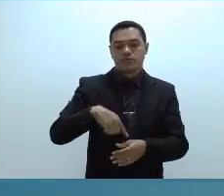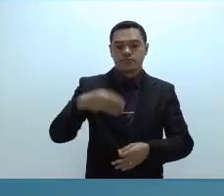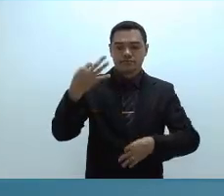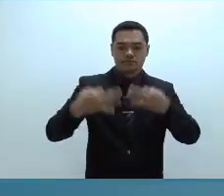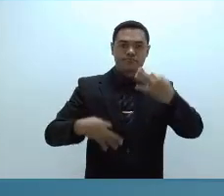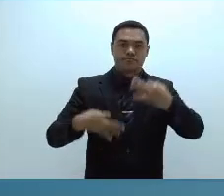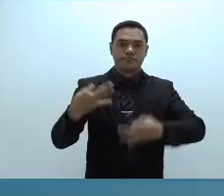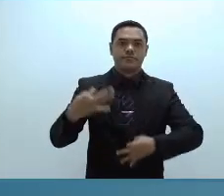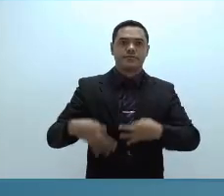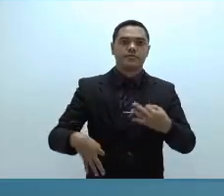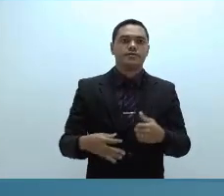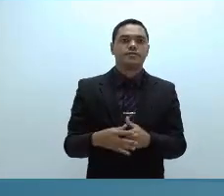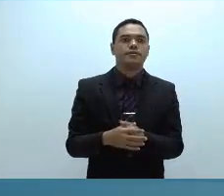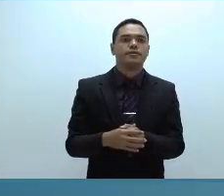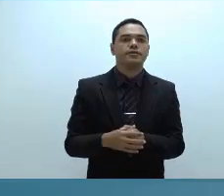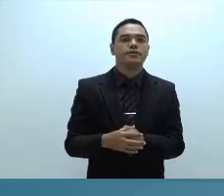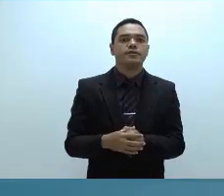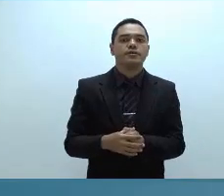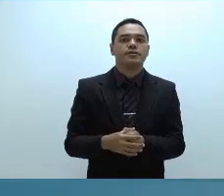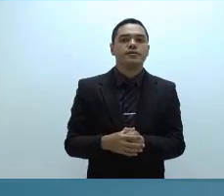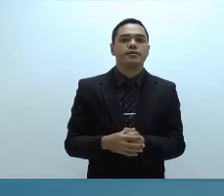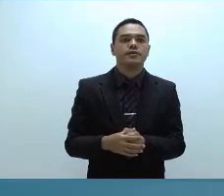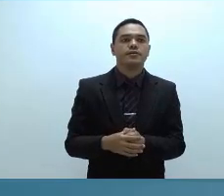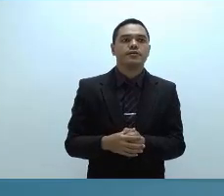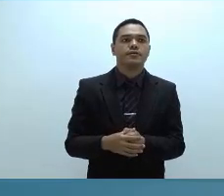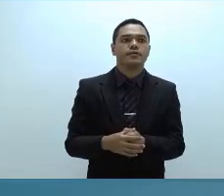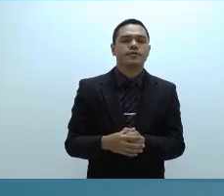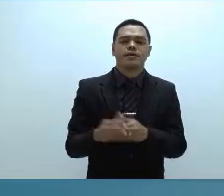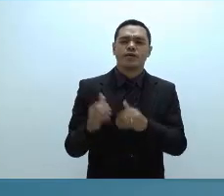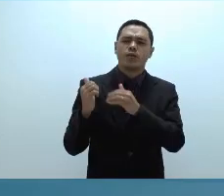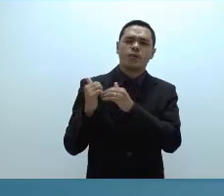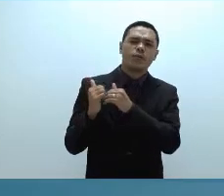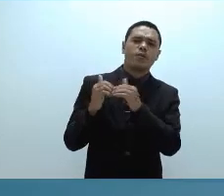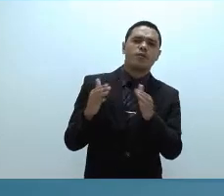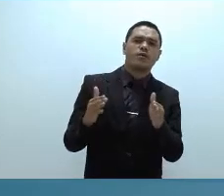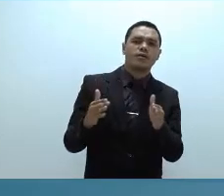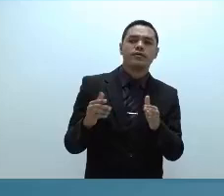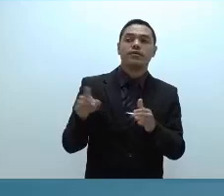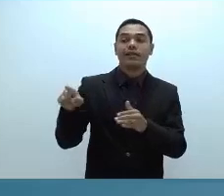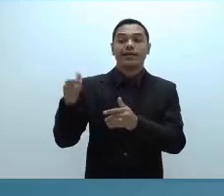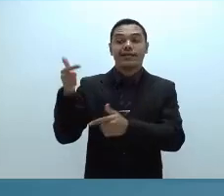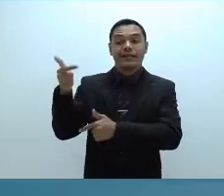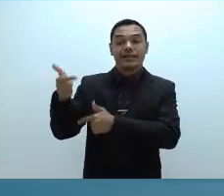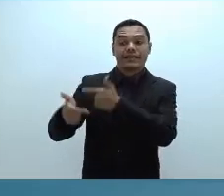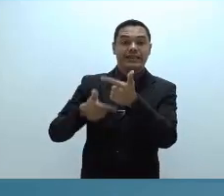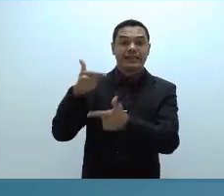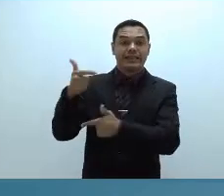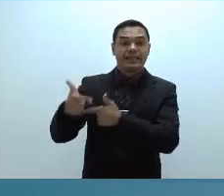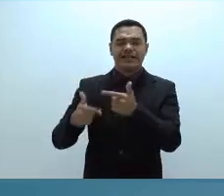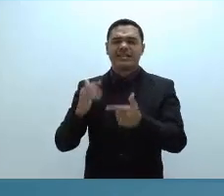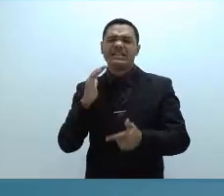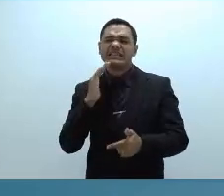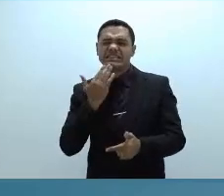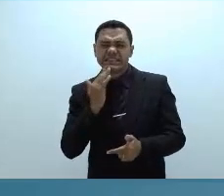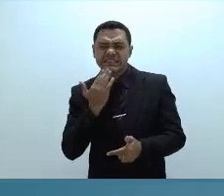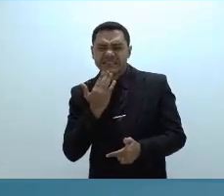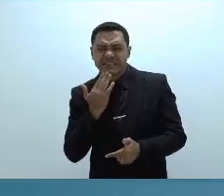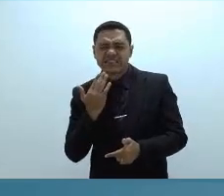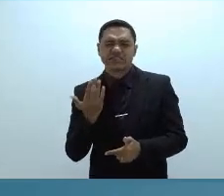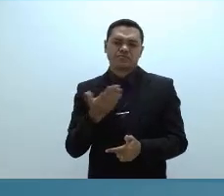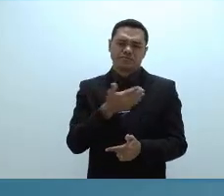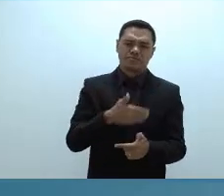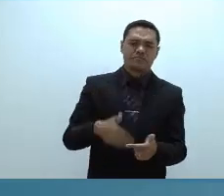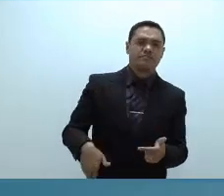O caso que nós temos a julgar é corrido na origem da manifestação do serviço público. Em